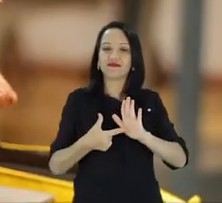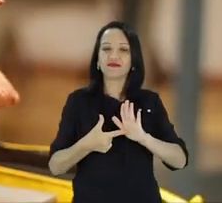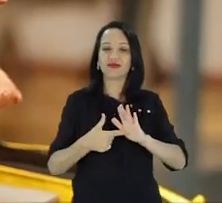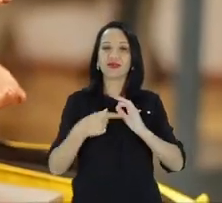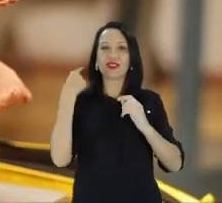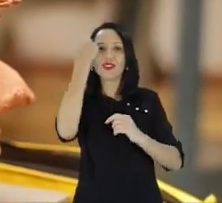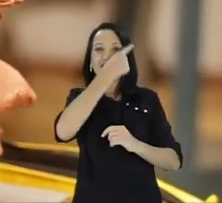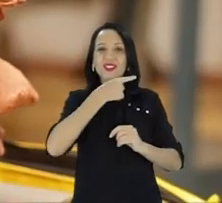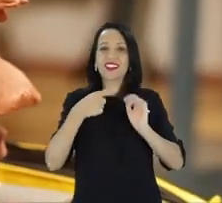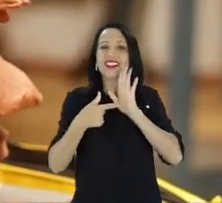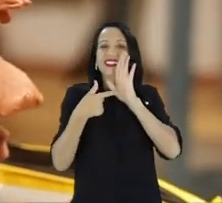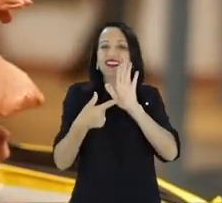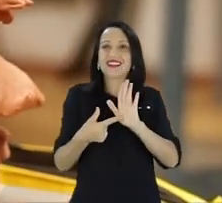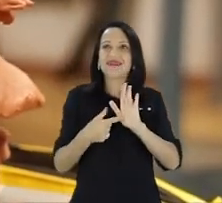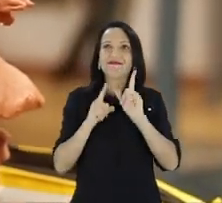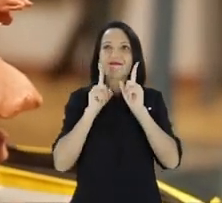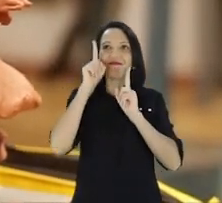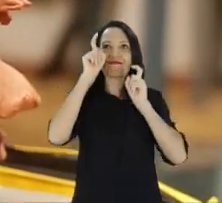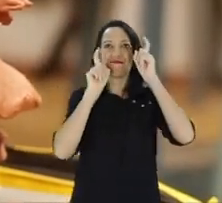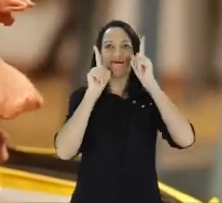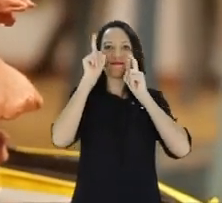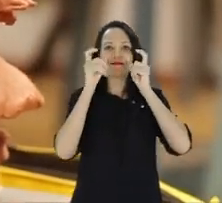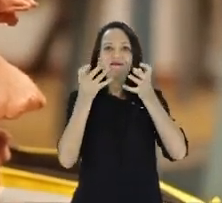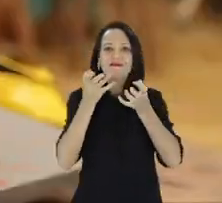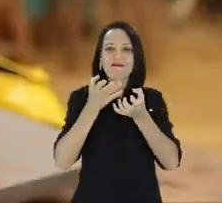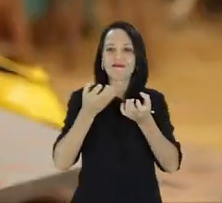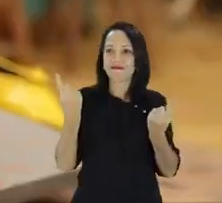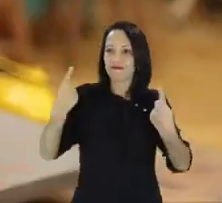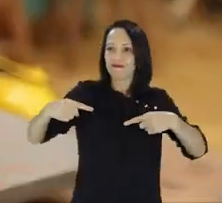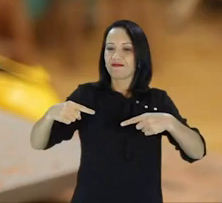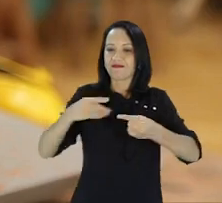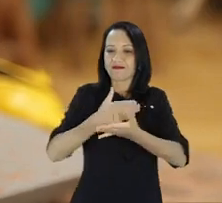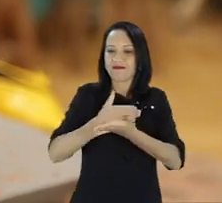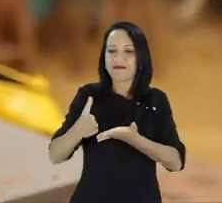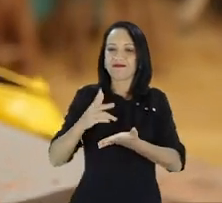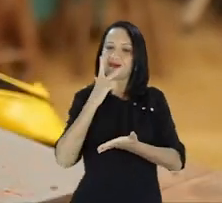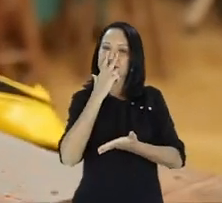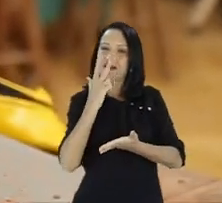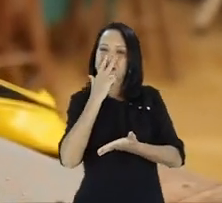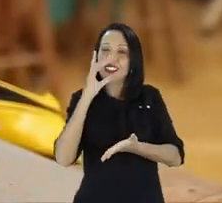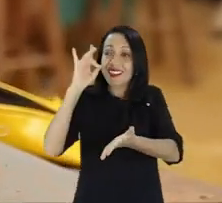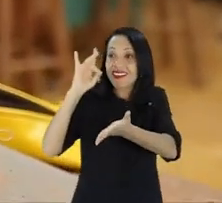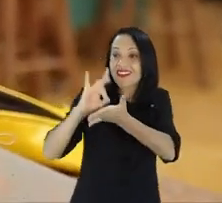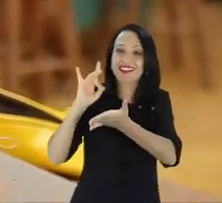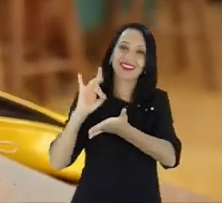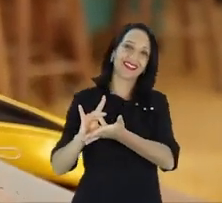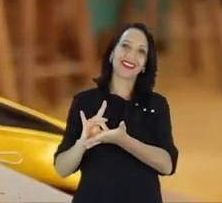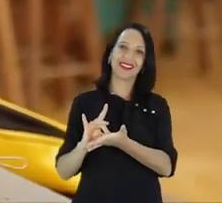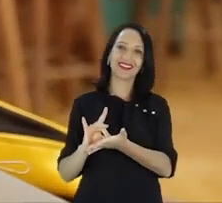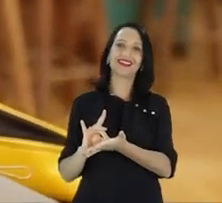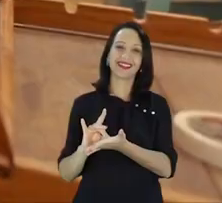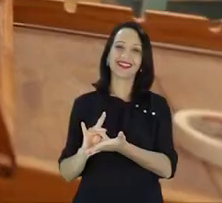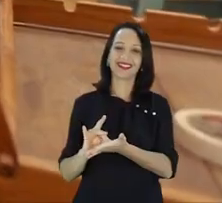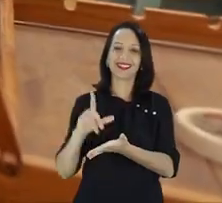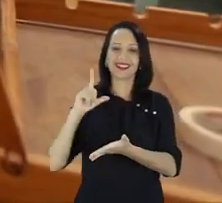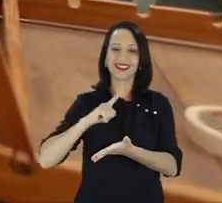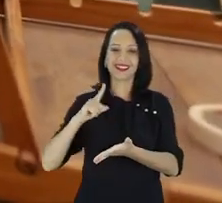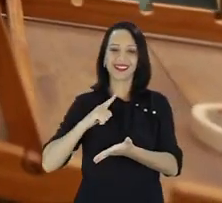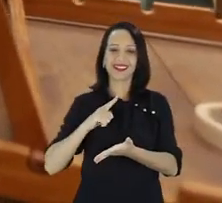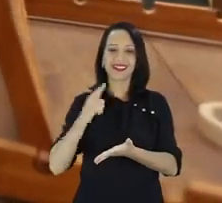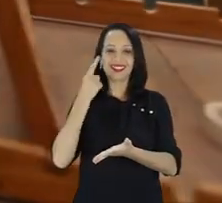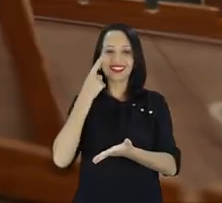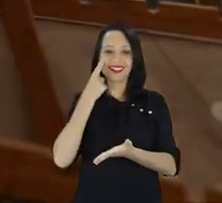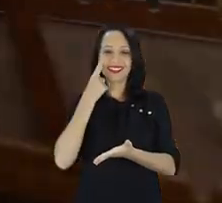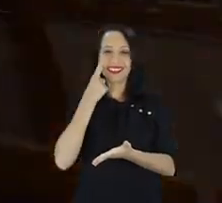né que tinha sido na verdade o desafio Inicial né era para parecer ele mas parecer com ele de verdade eu fiz aula com o professor